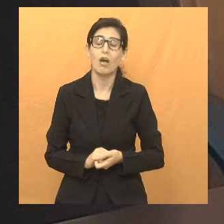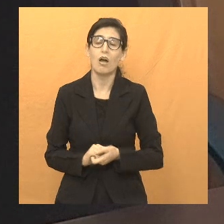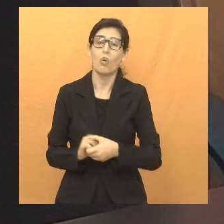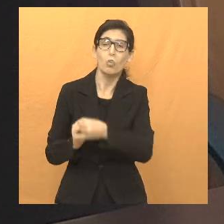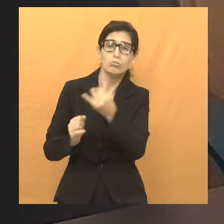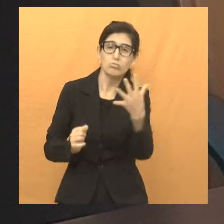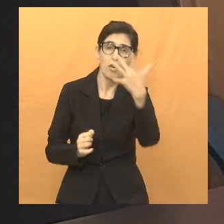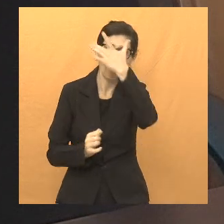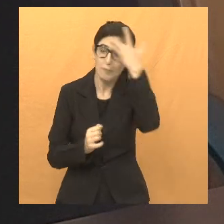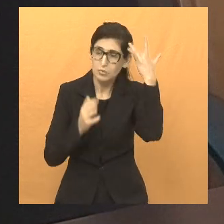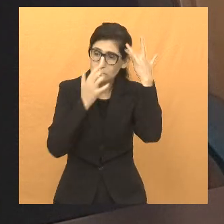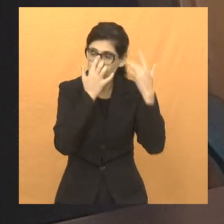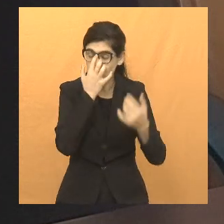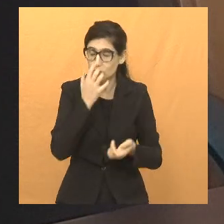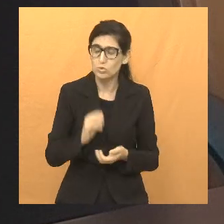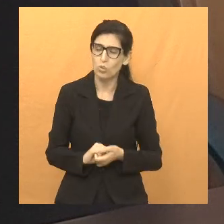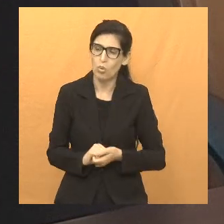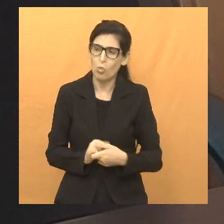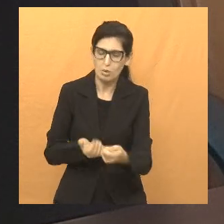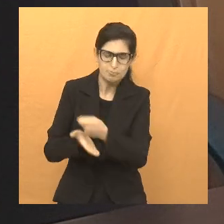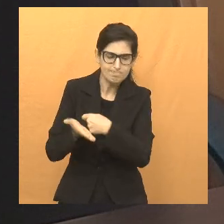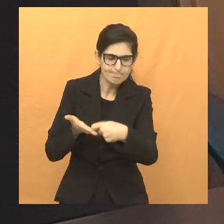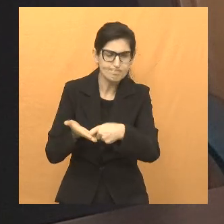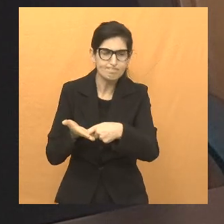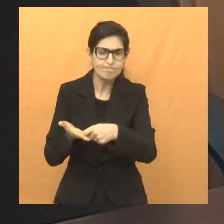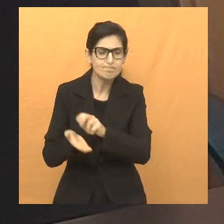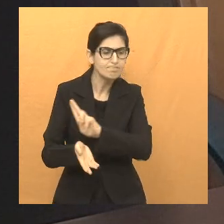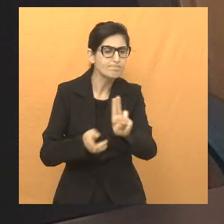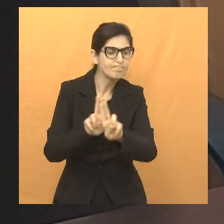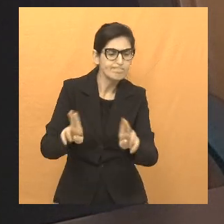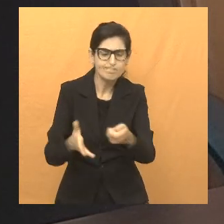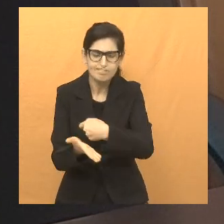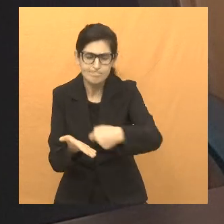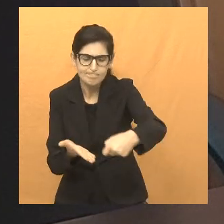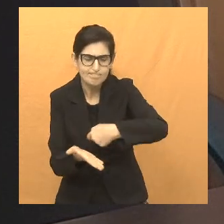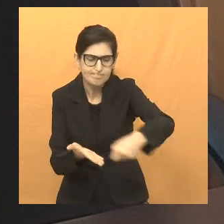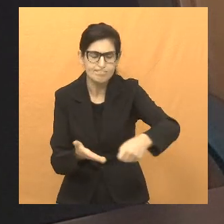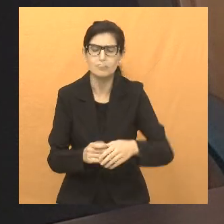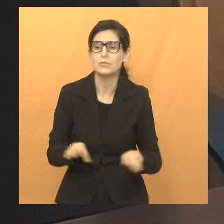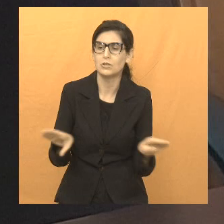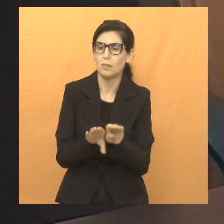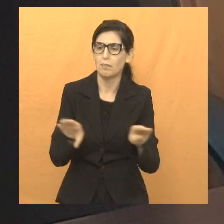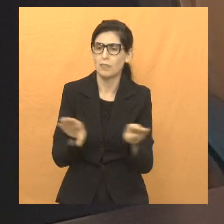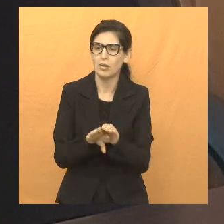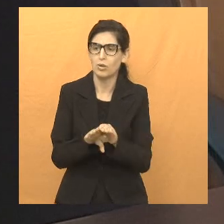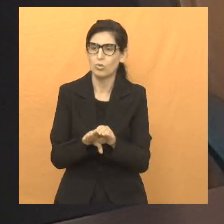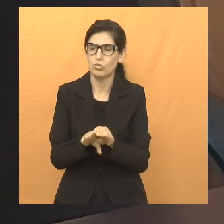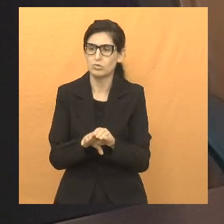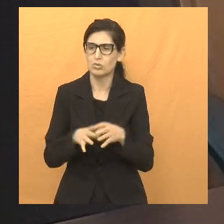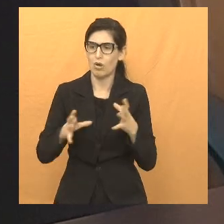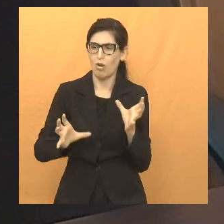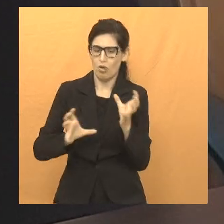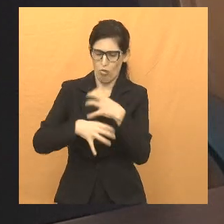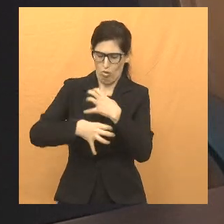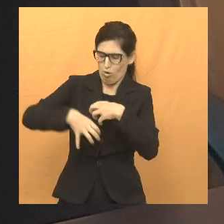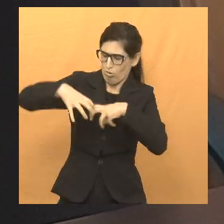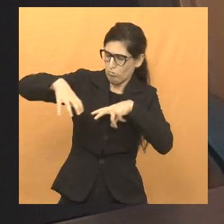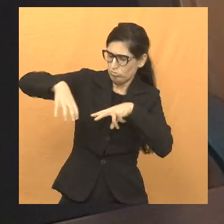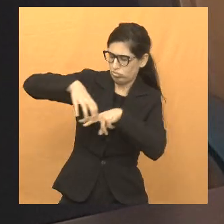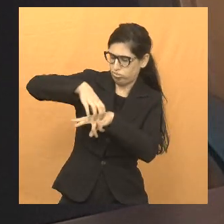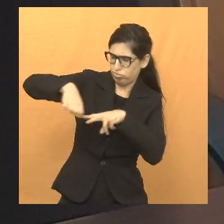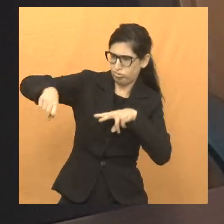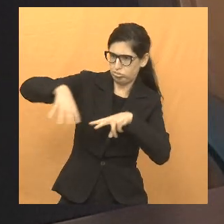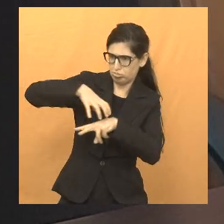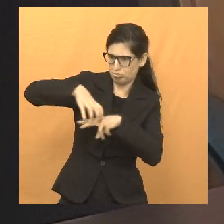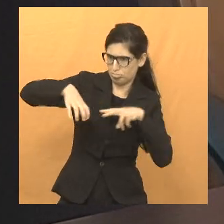isso pretende minimizar. Ultrassom de articulações também, porque hoje a gente sabe, até